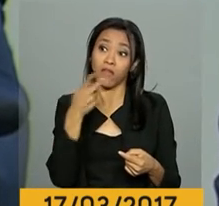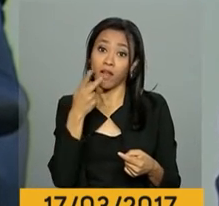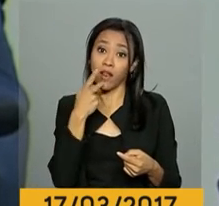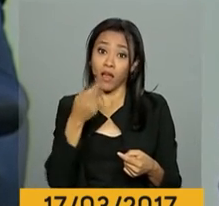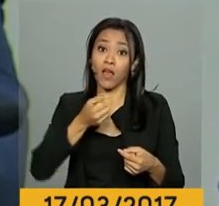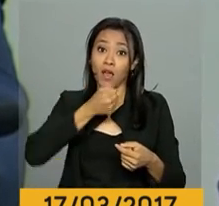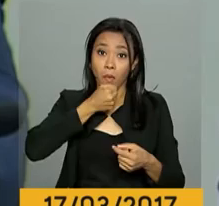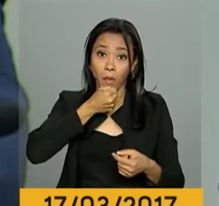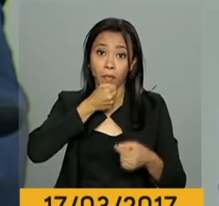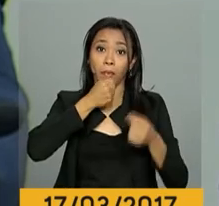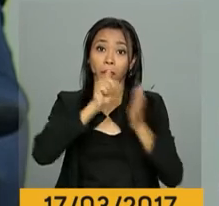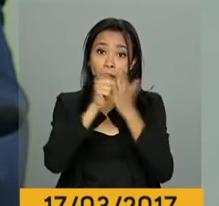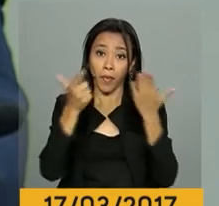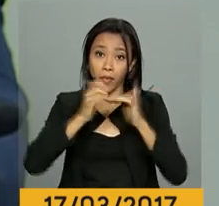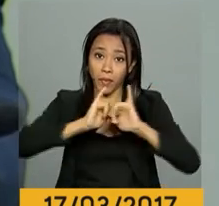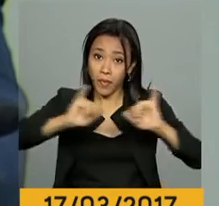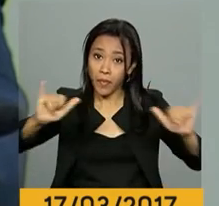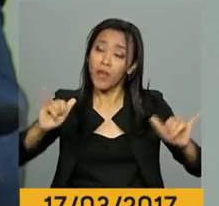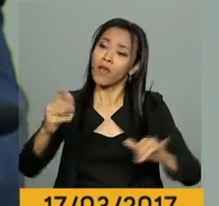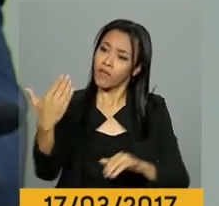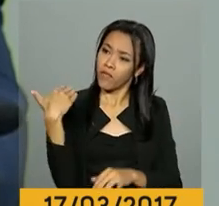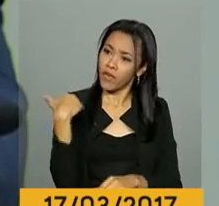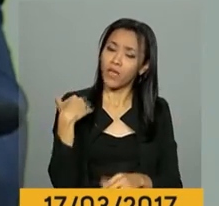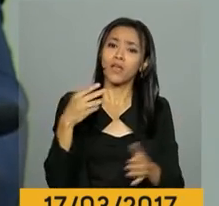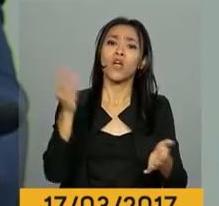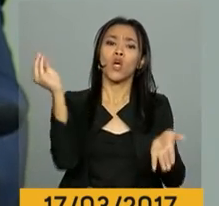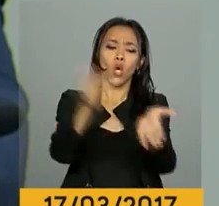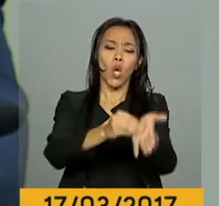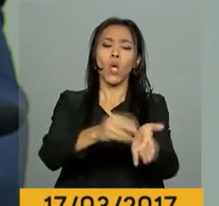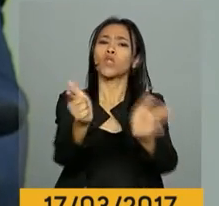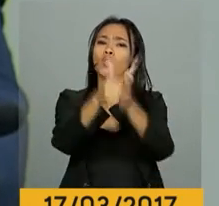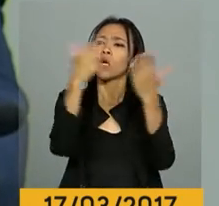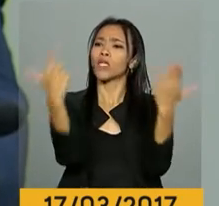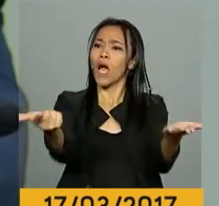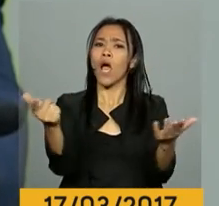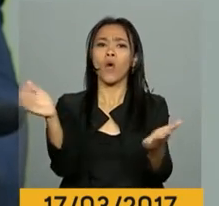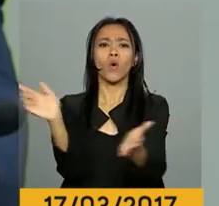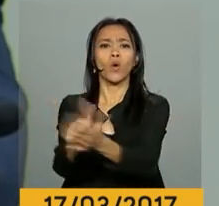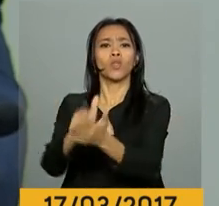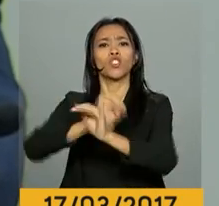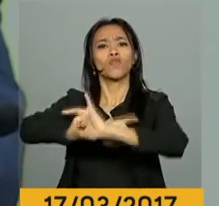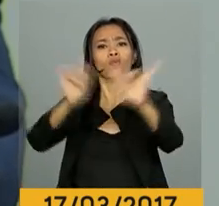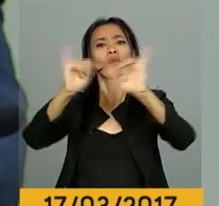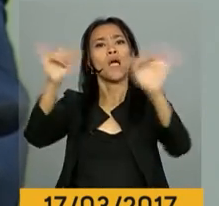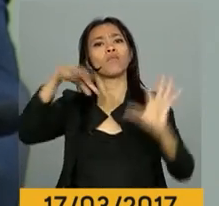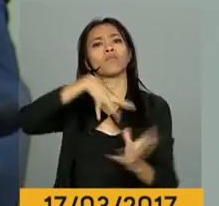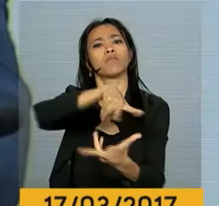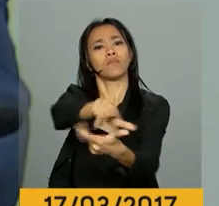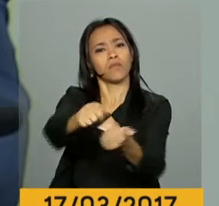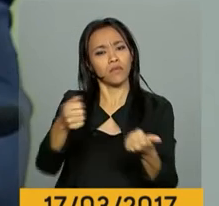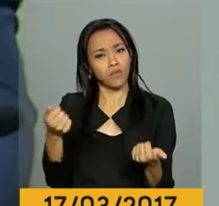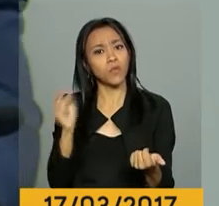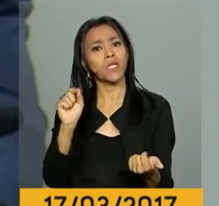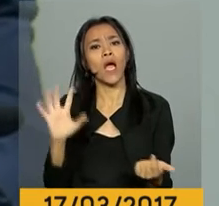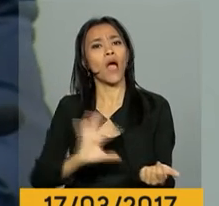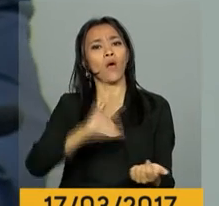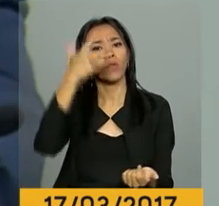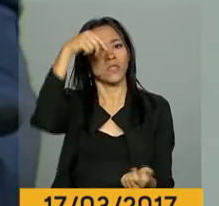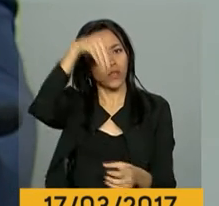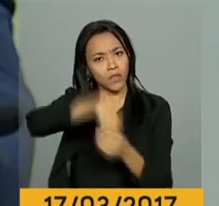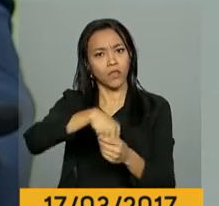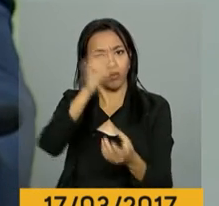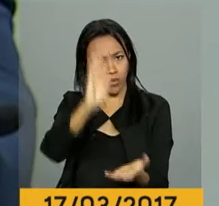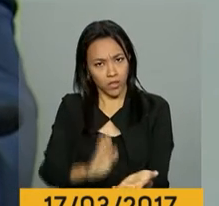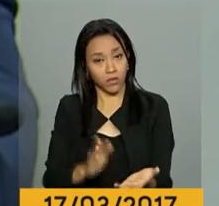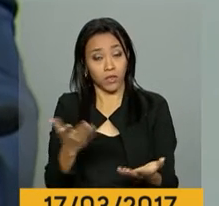imprensa brasileira, como falarão logo mais, falem com o New York Times, com o Financial Times, que é importante para divulgar o que está acontecendo no país.